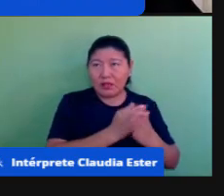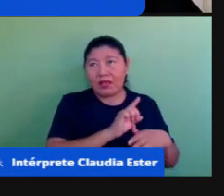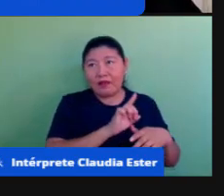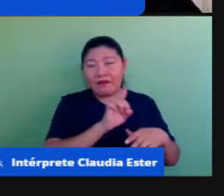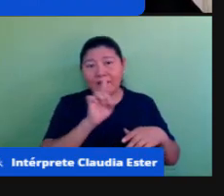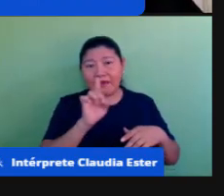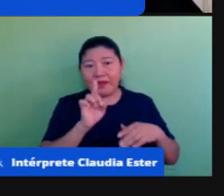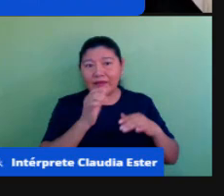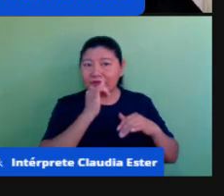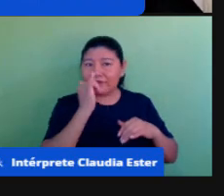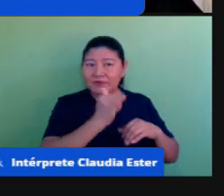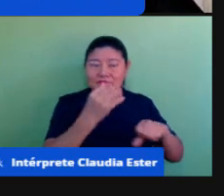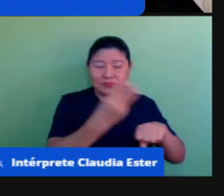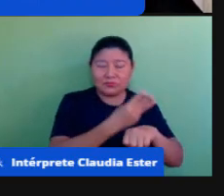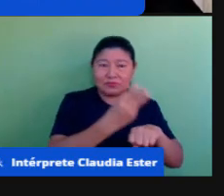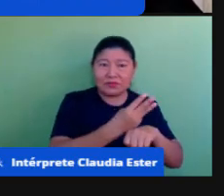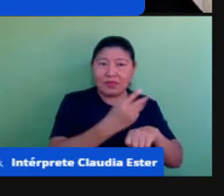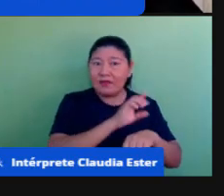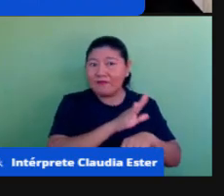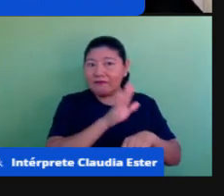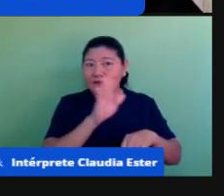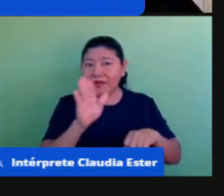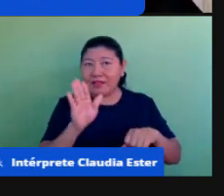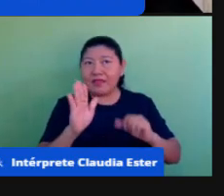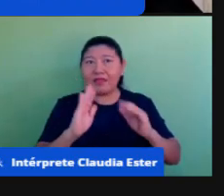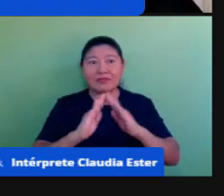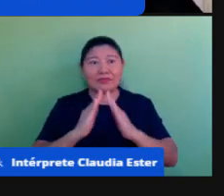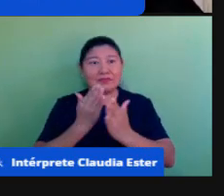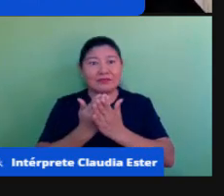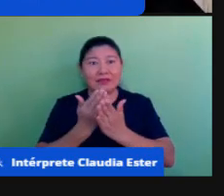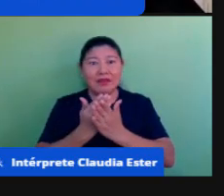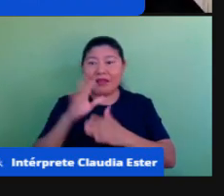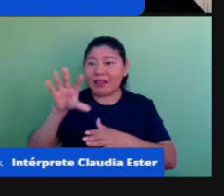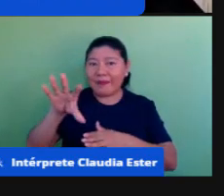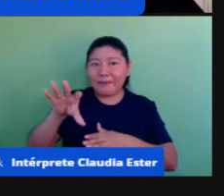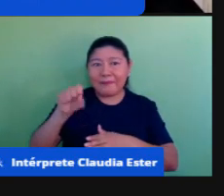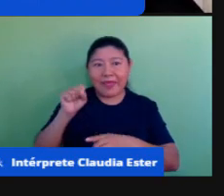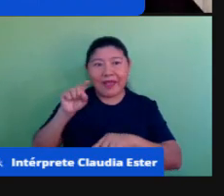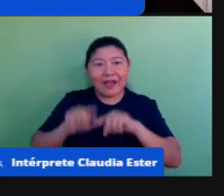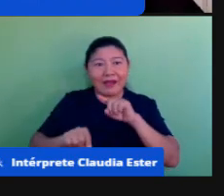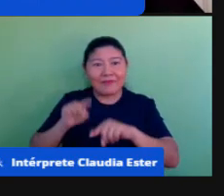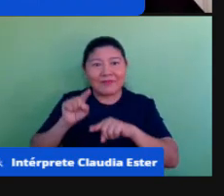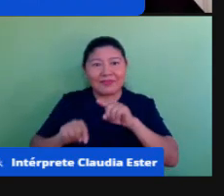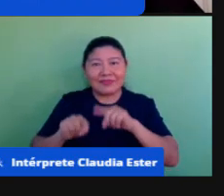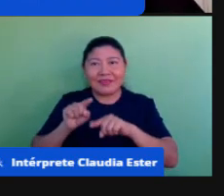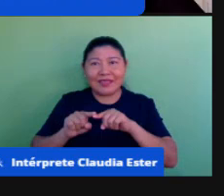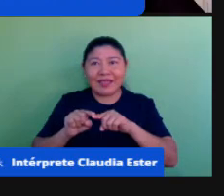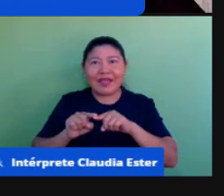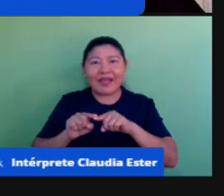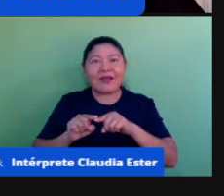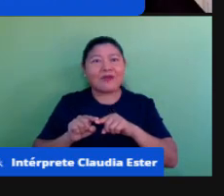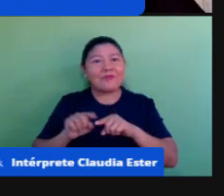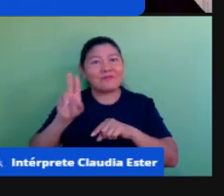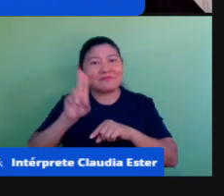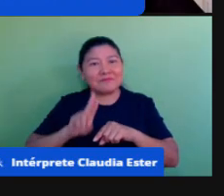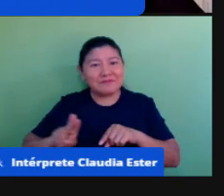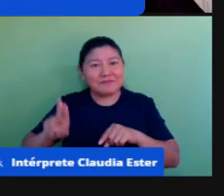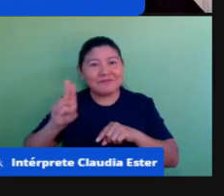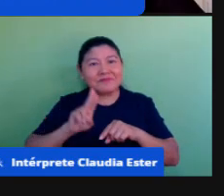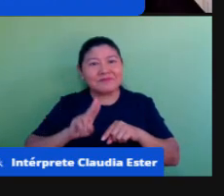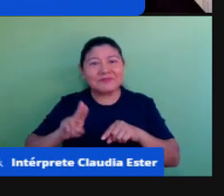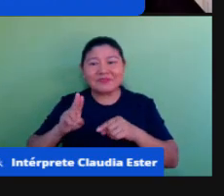mimo, pegar um livro emprestado da biblioteca, dentro de um saquinho para depois devolver, né? É